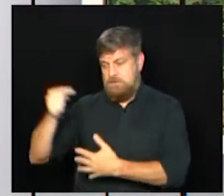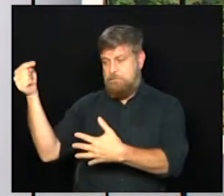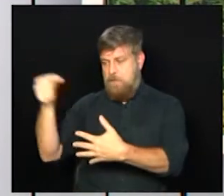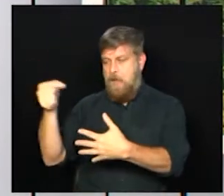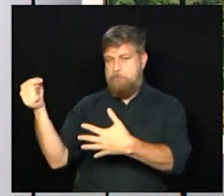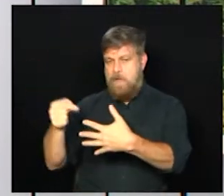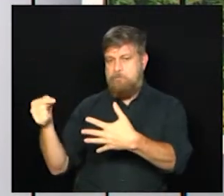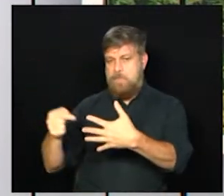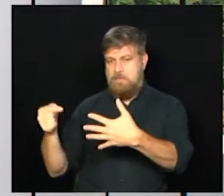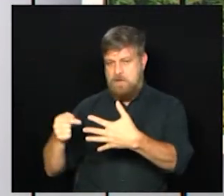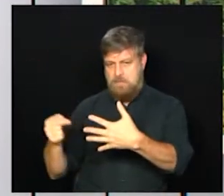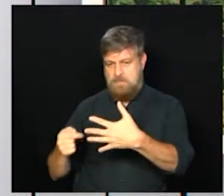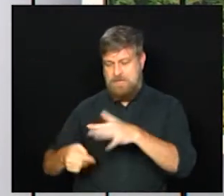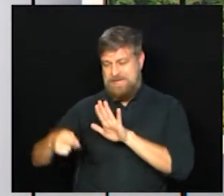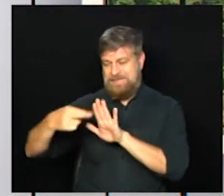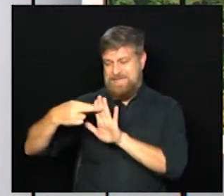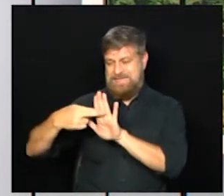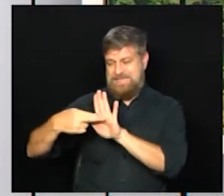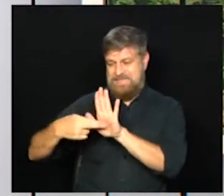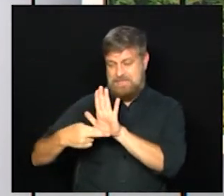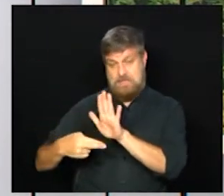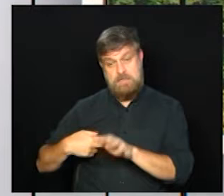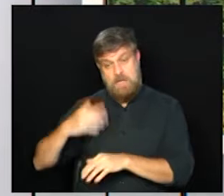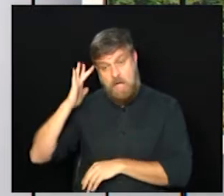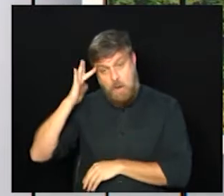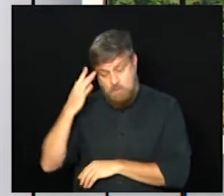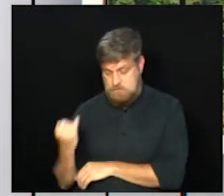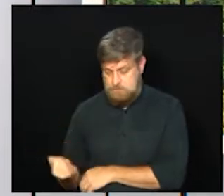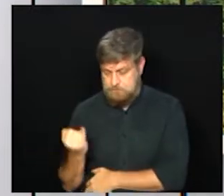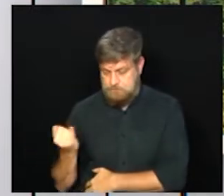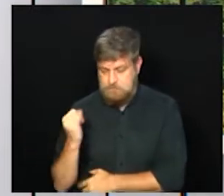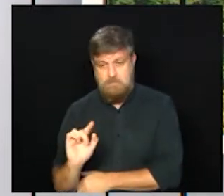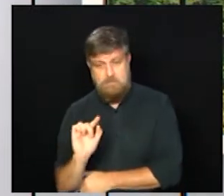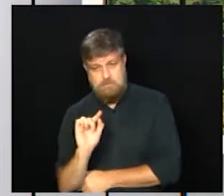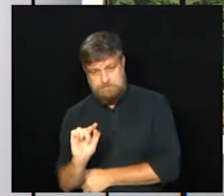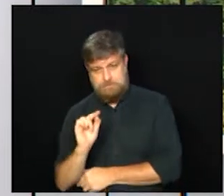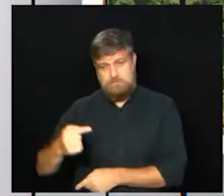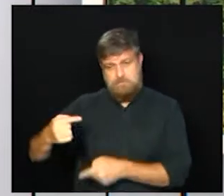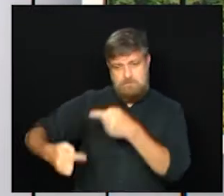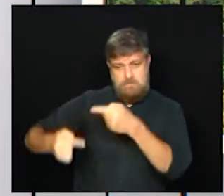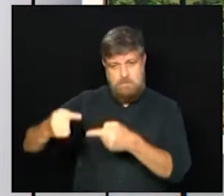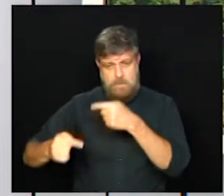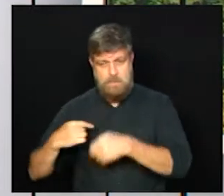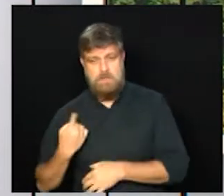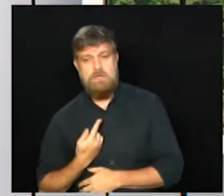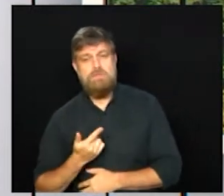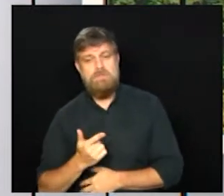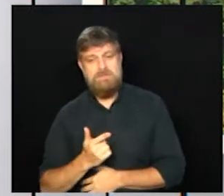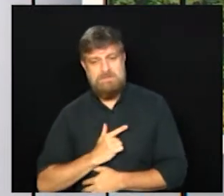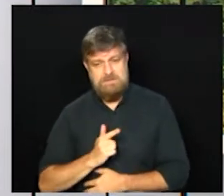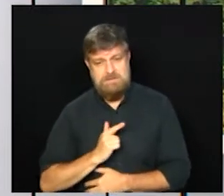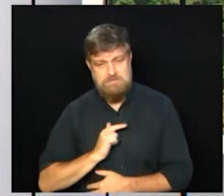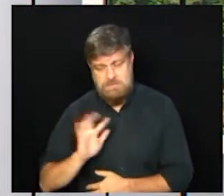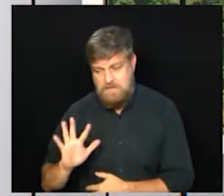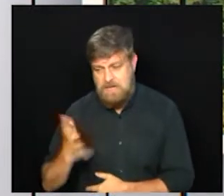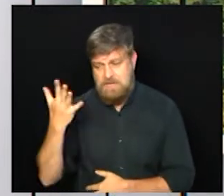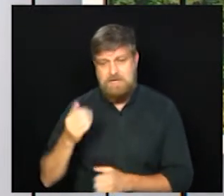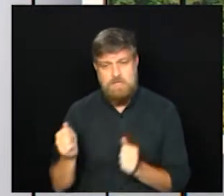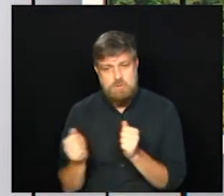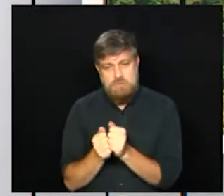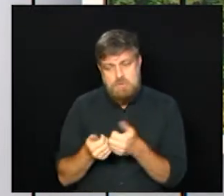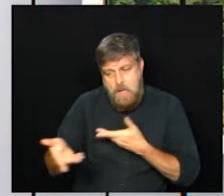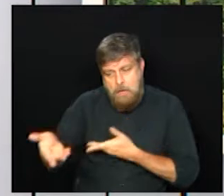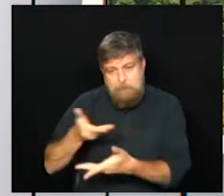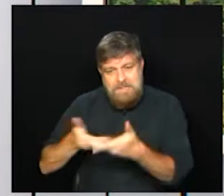de diretrizes, e eu acho que é importante, esse é um debate que nós temos tentado estabelecer com o próprio governo, né, com